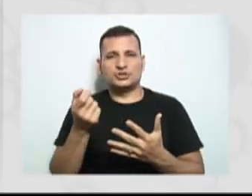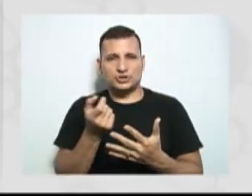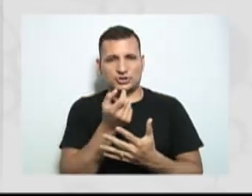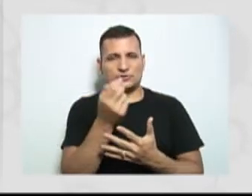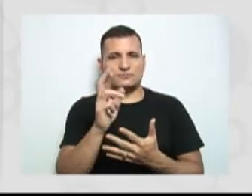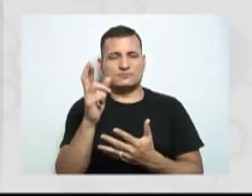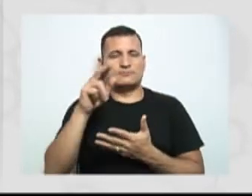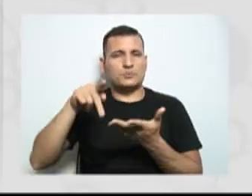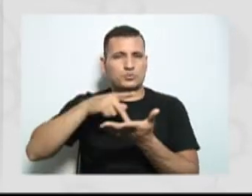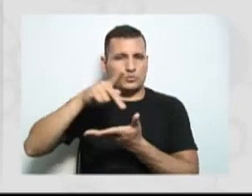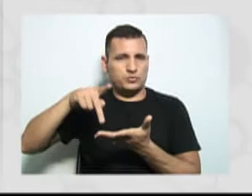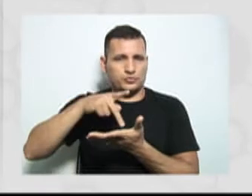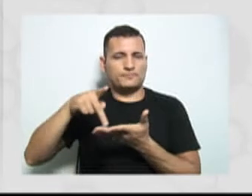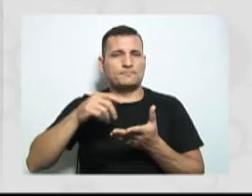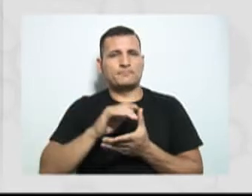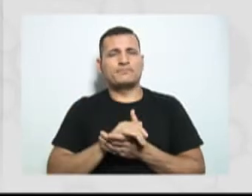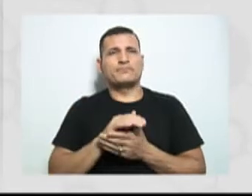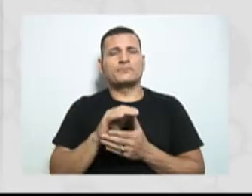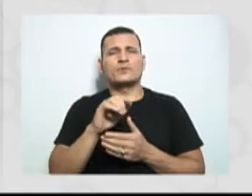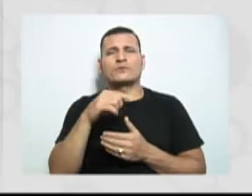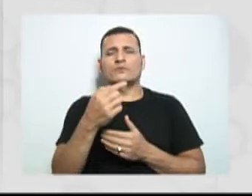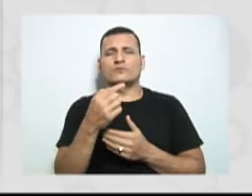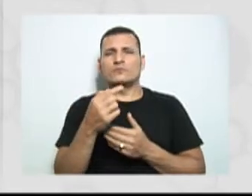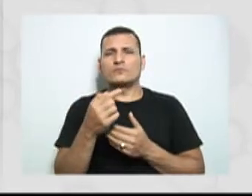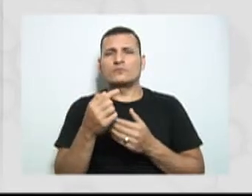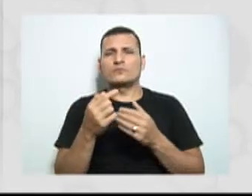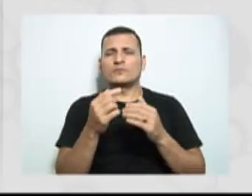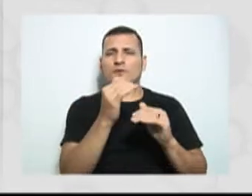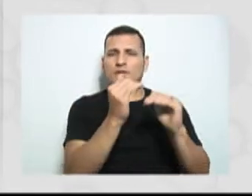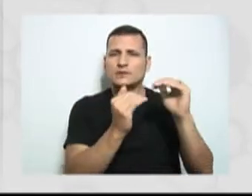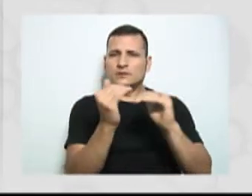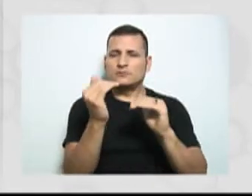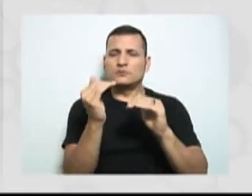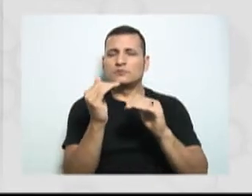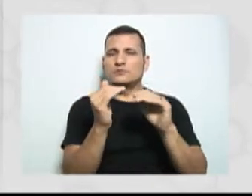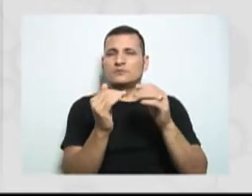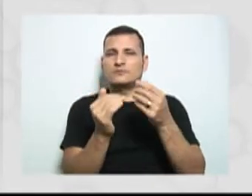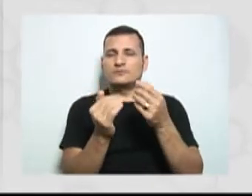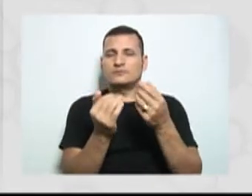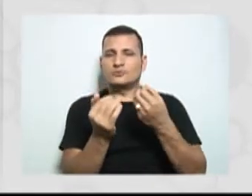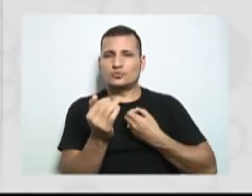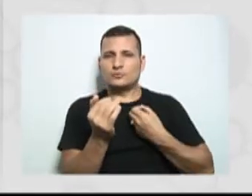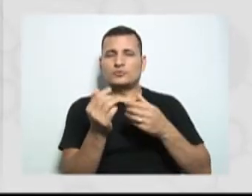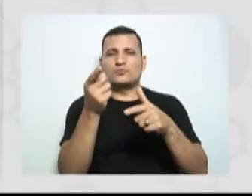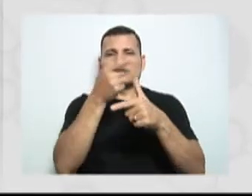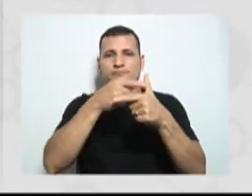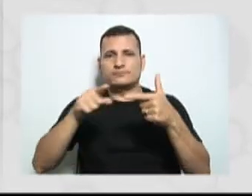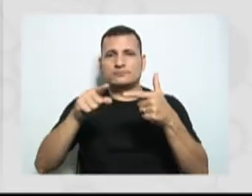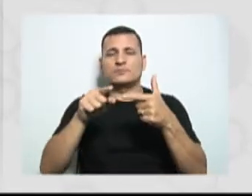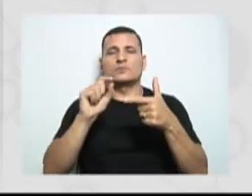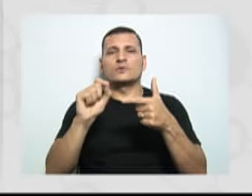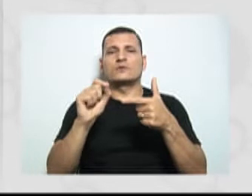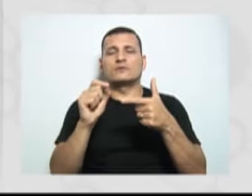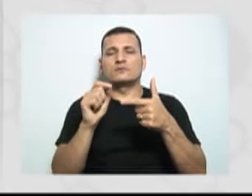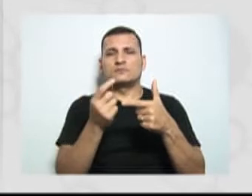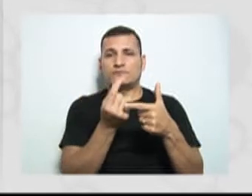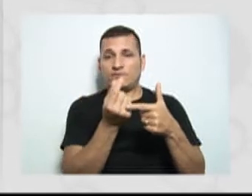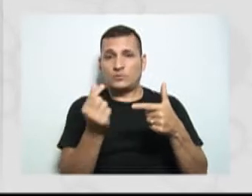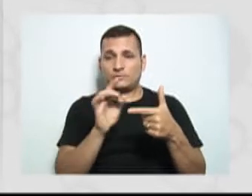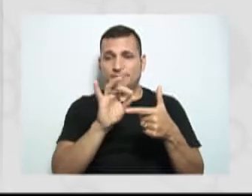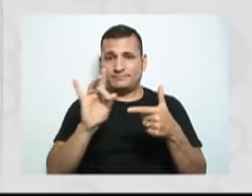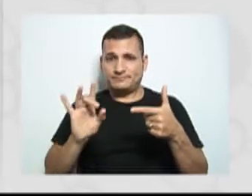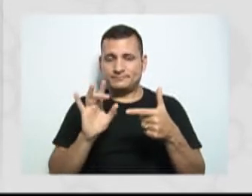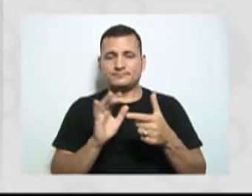vendidas. Dividimos a receita do ponto de equilíbrio pelo preço unitário de produto. O que nós temos